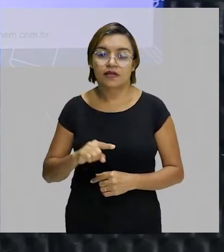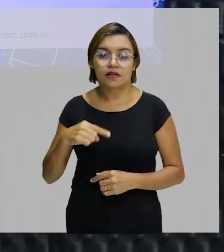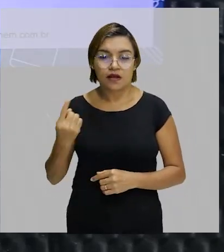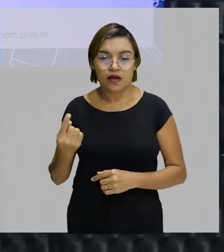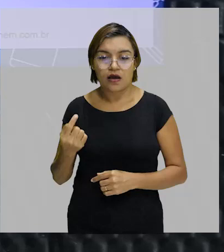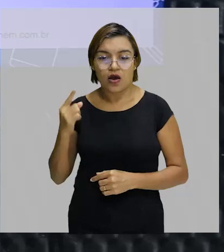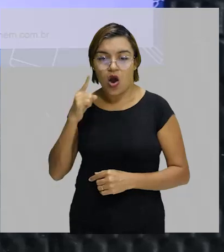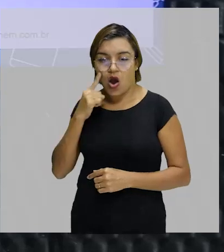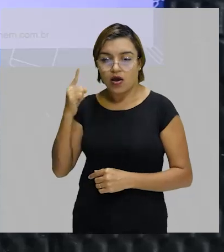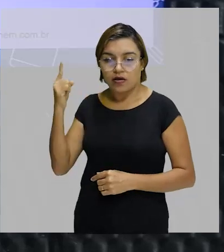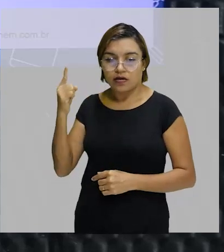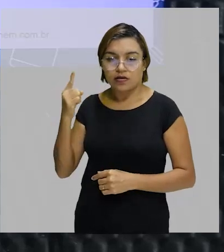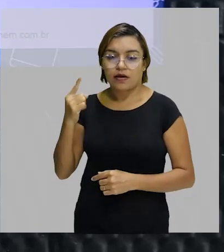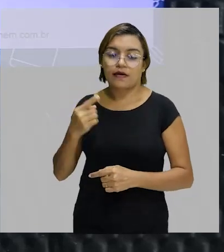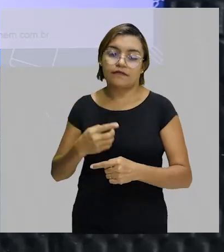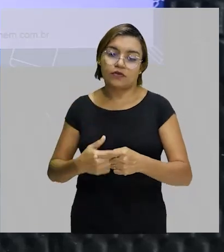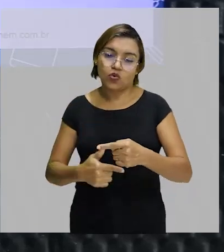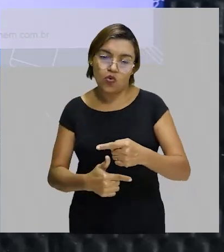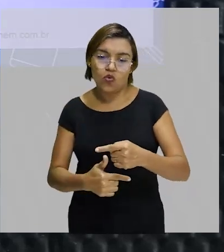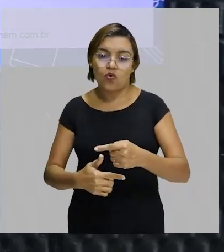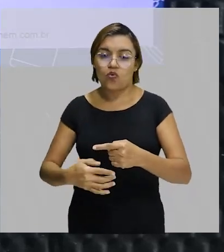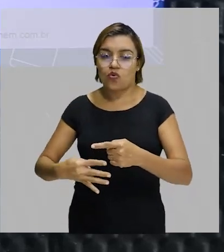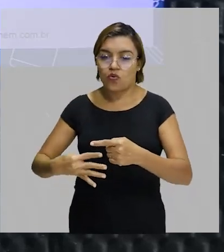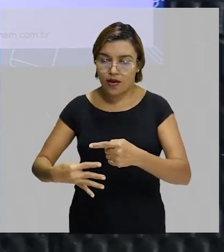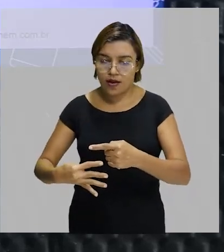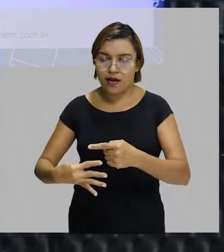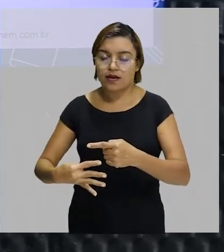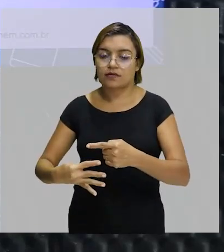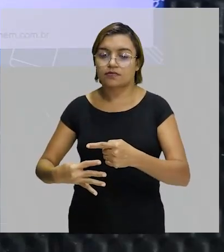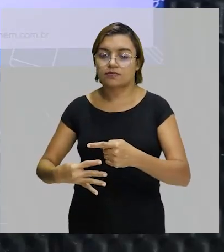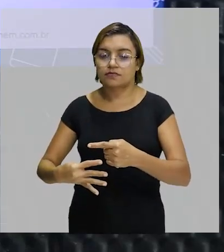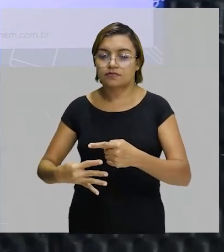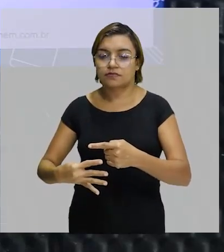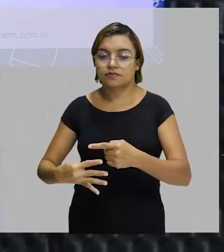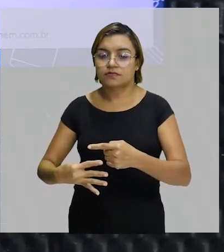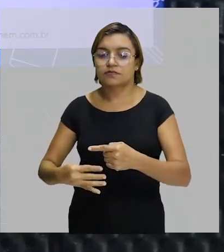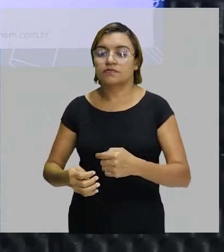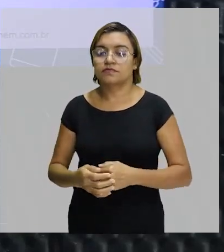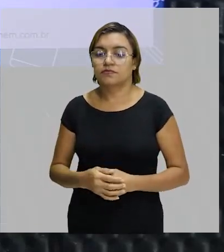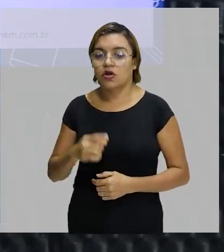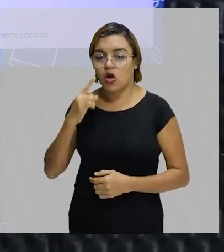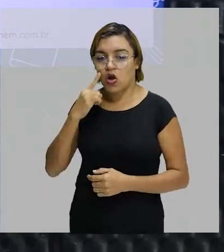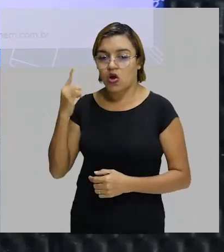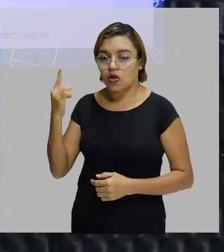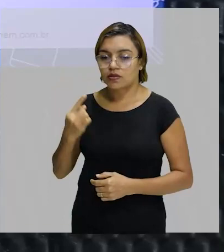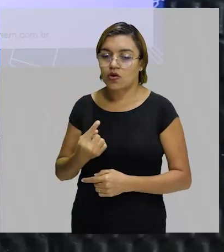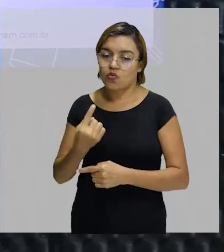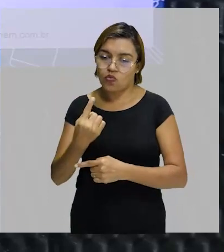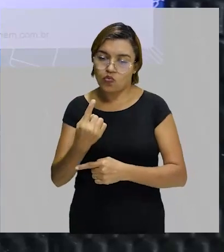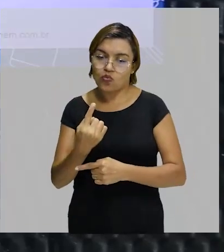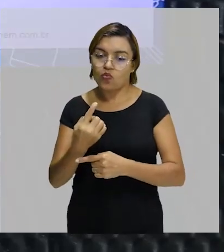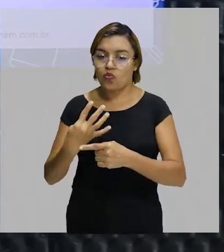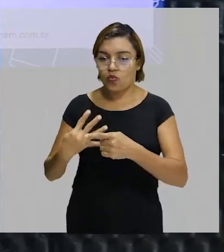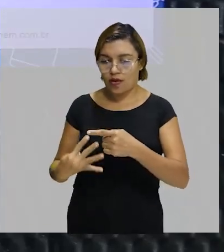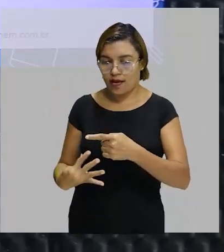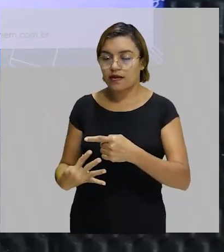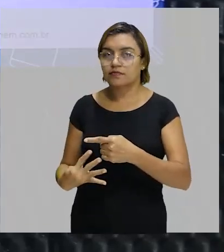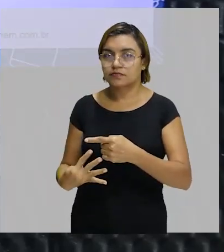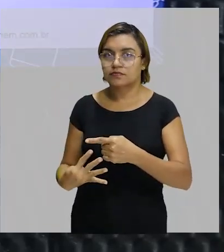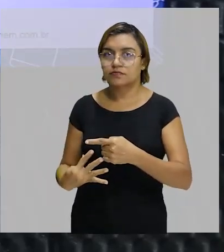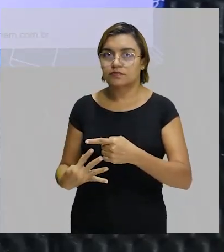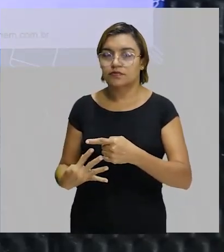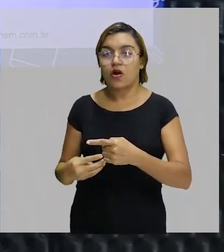1/4. Então, pode dizer que depois de 2 meia-vidas, eu vou ter 1/4 da quantidade de átomos radioativos,